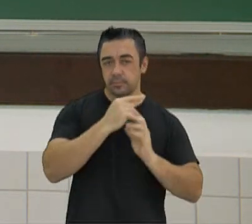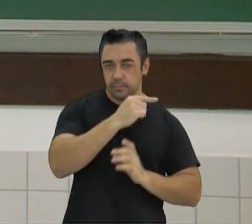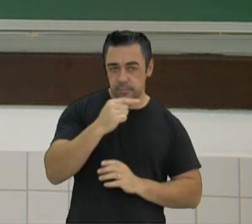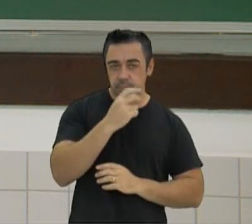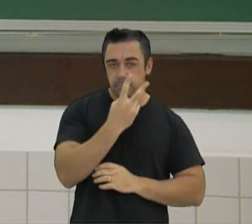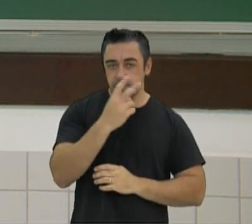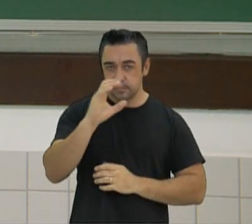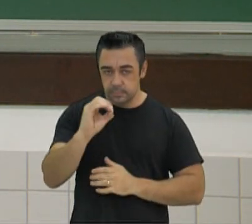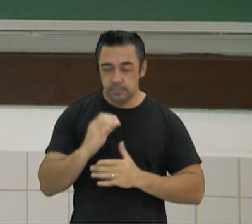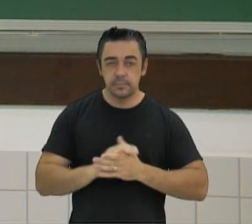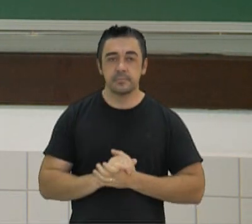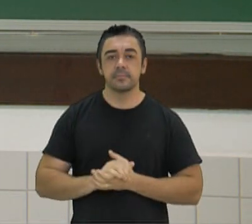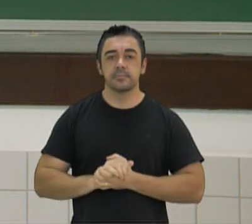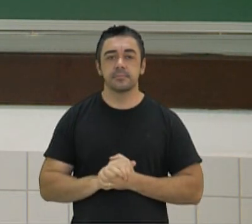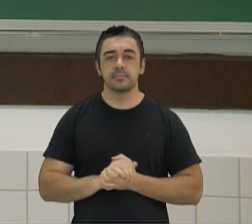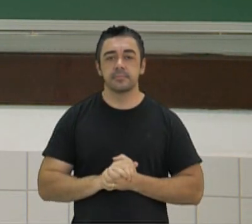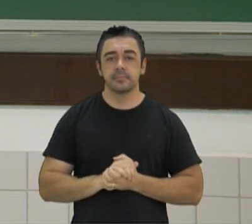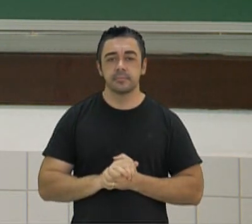menos 250.